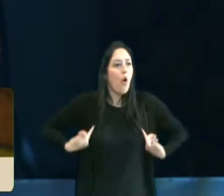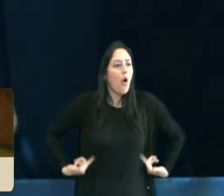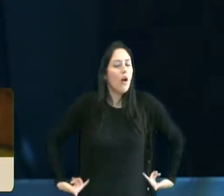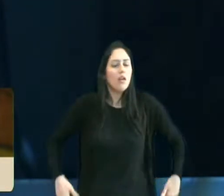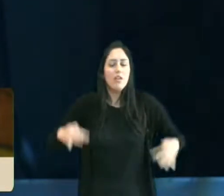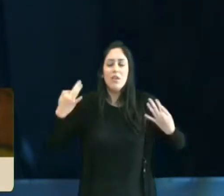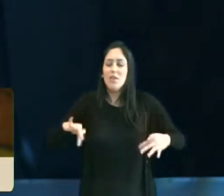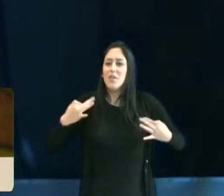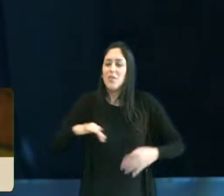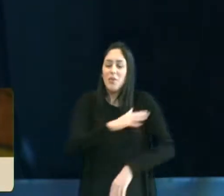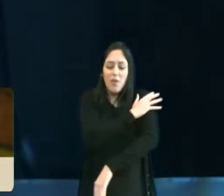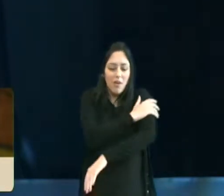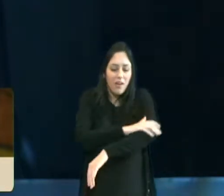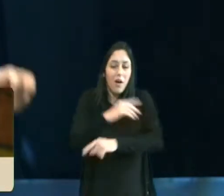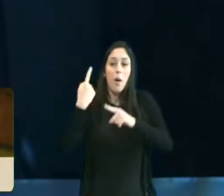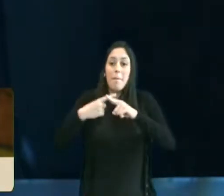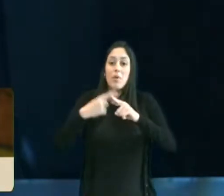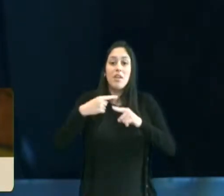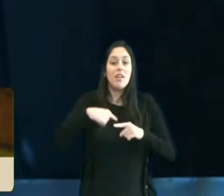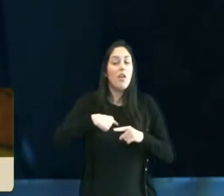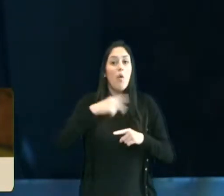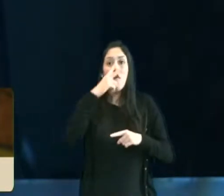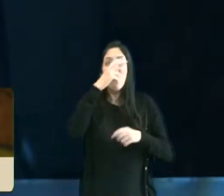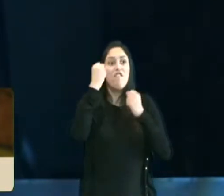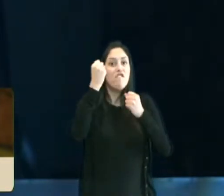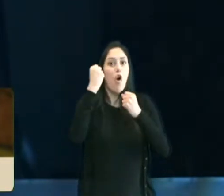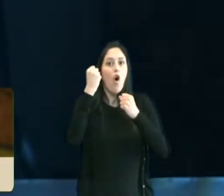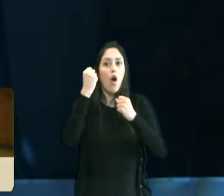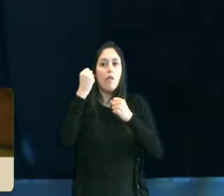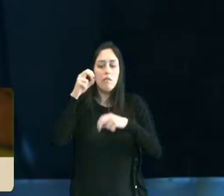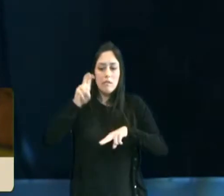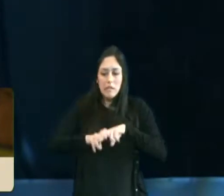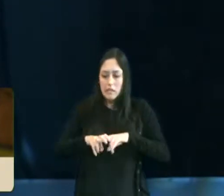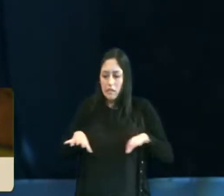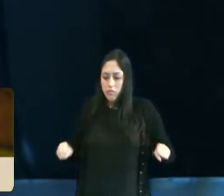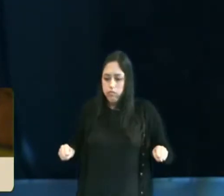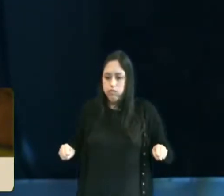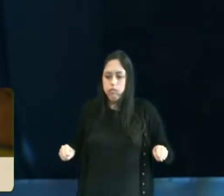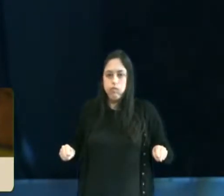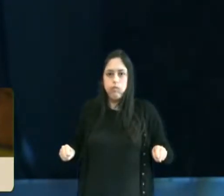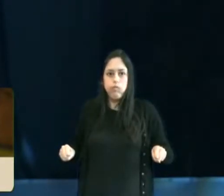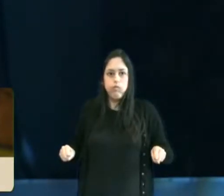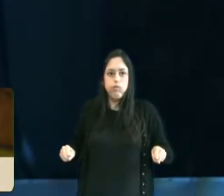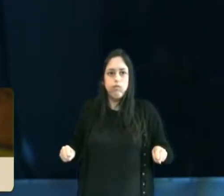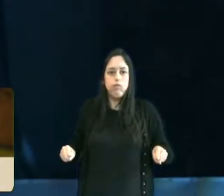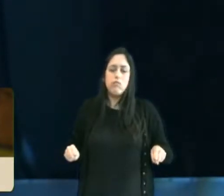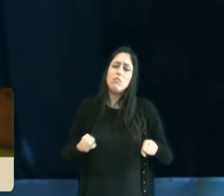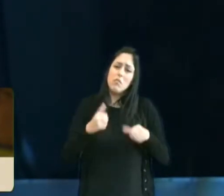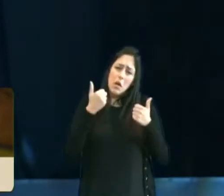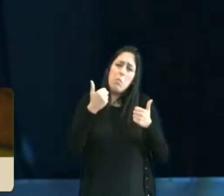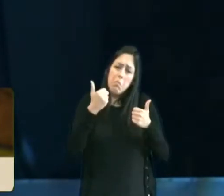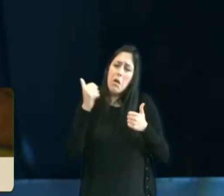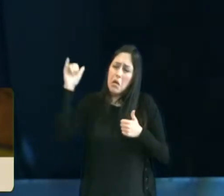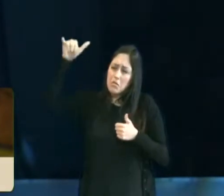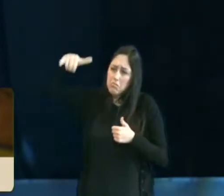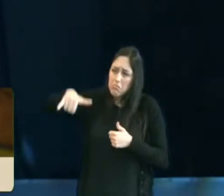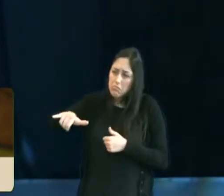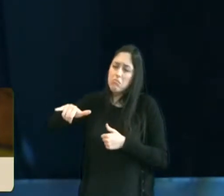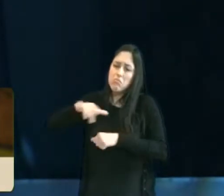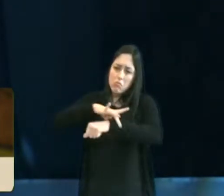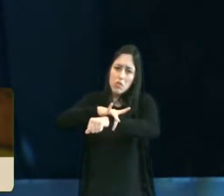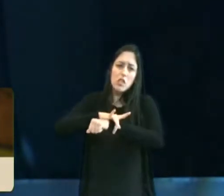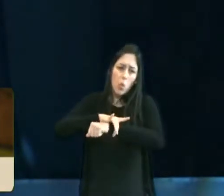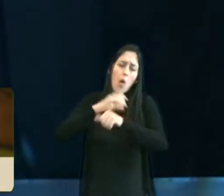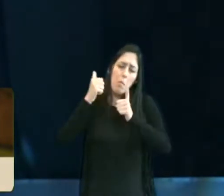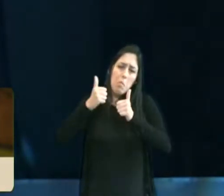causa da força que eu fiz me segurando. E foi uma bênção a viagem, vários enfrentamentos, várias batalhas, várias lutas,